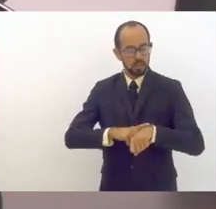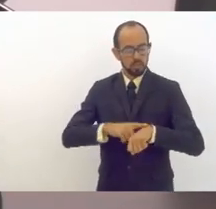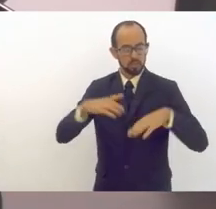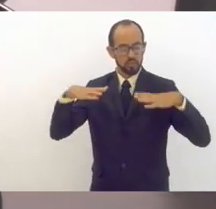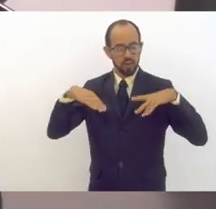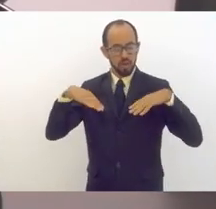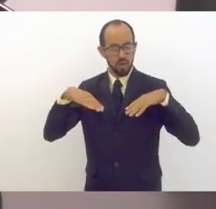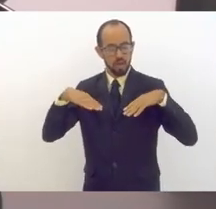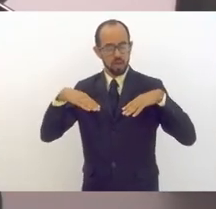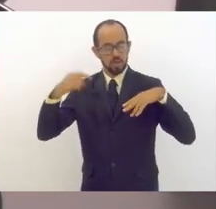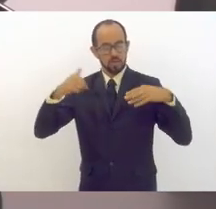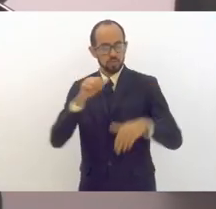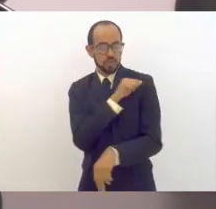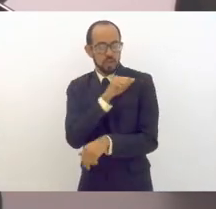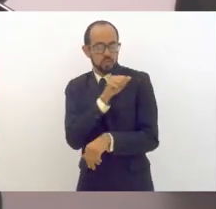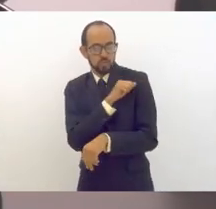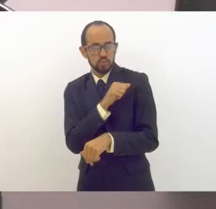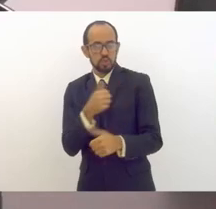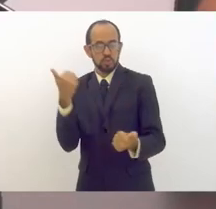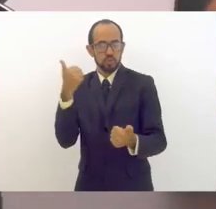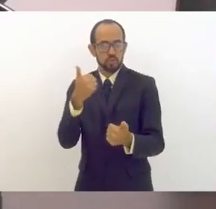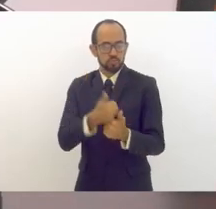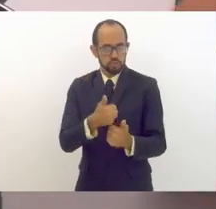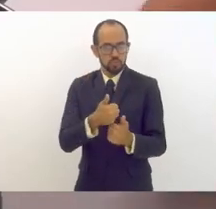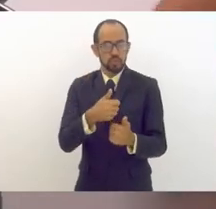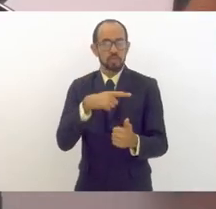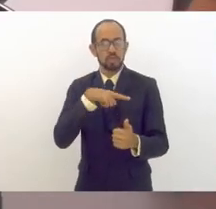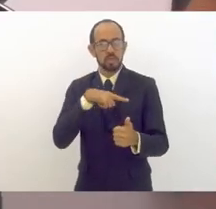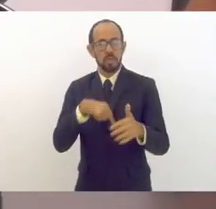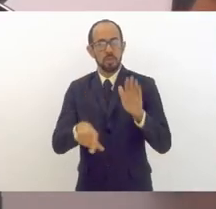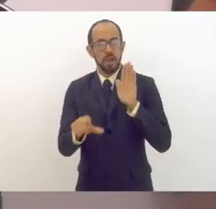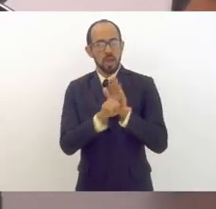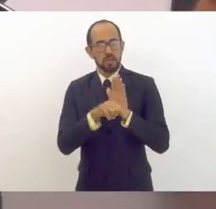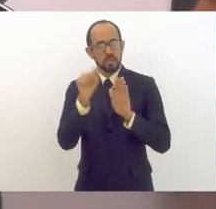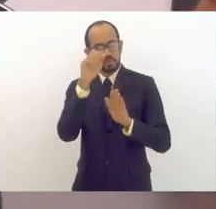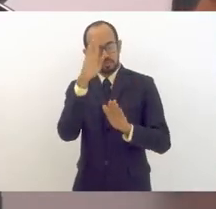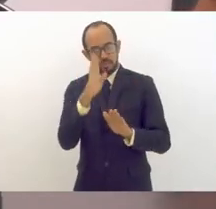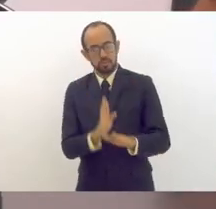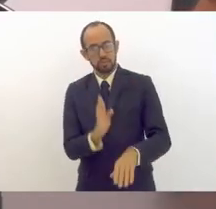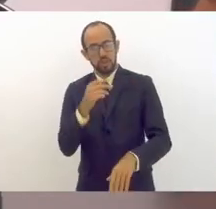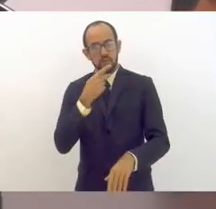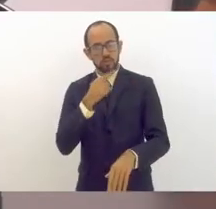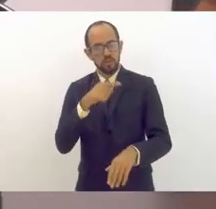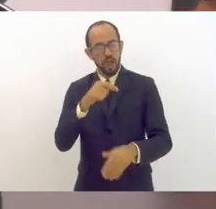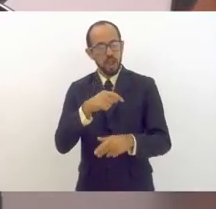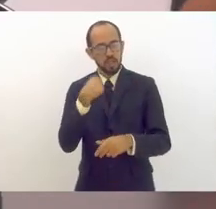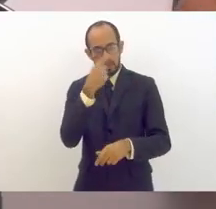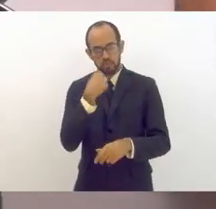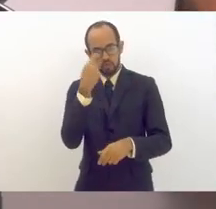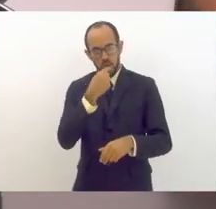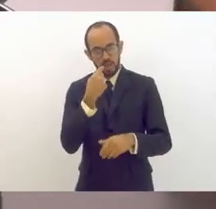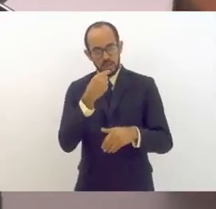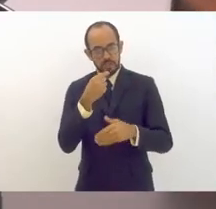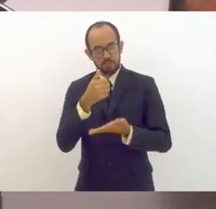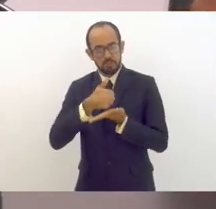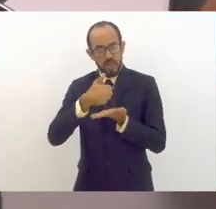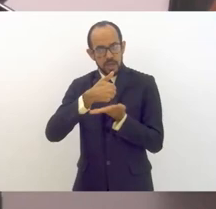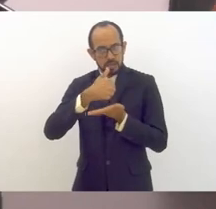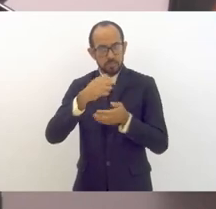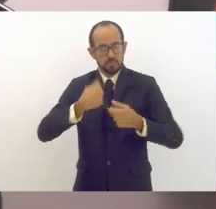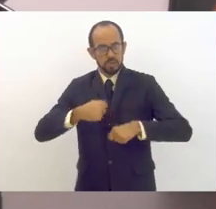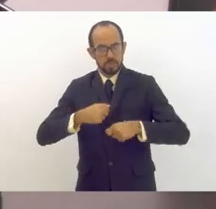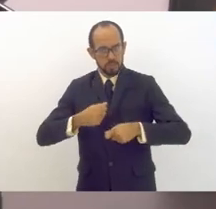seja suprido. Afinal de contas, temos, né, uma legislação nacional que diz o número mínimo de horas letivas que devem ser ministradas, e a